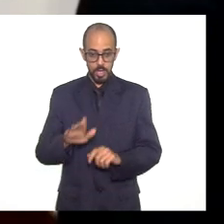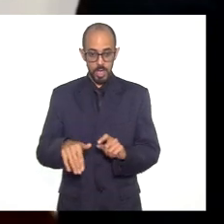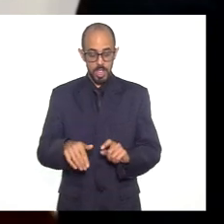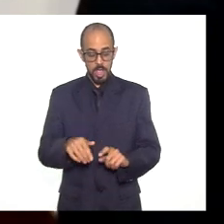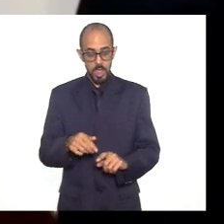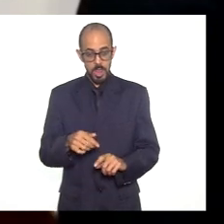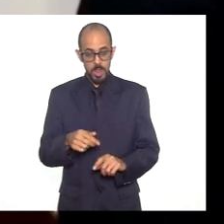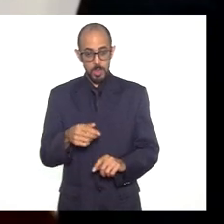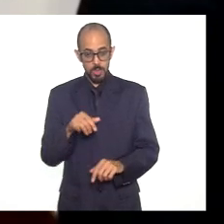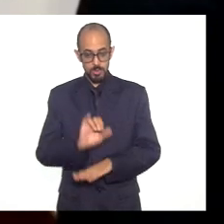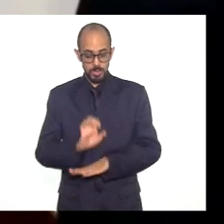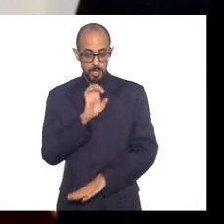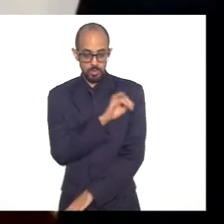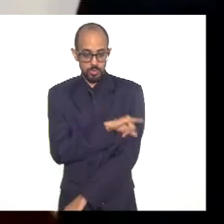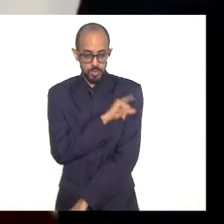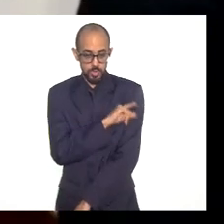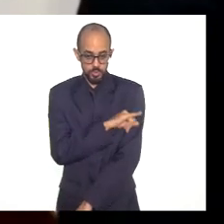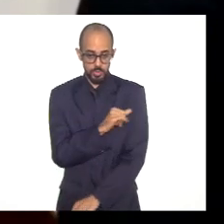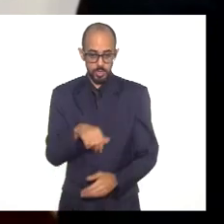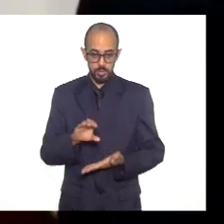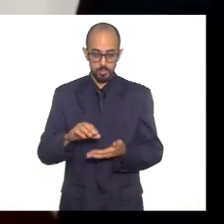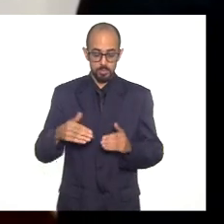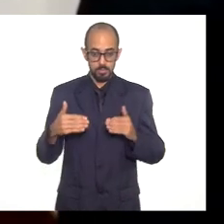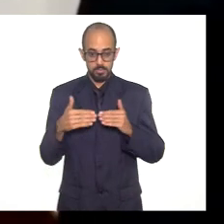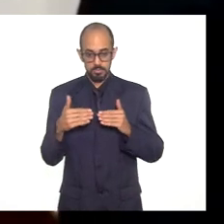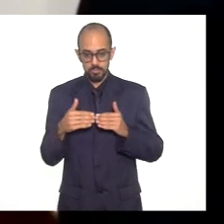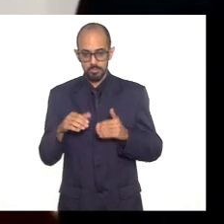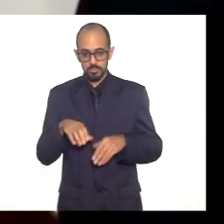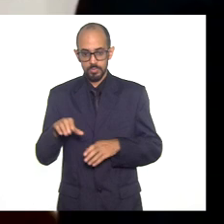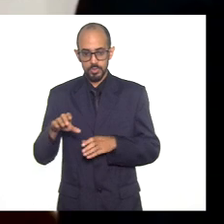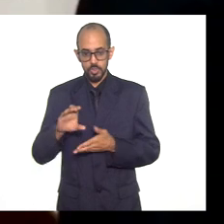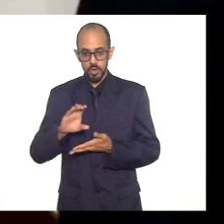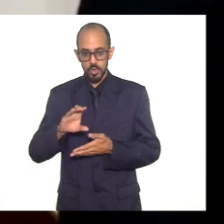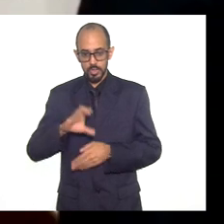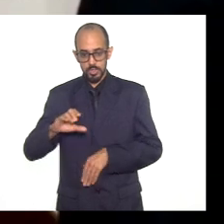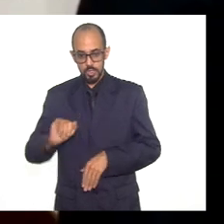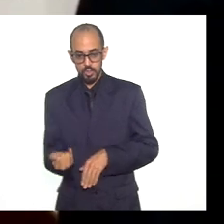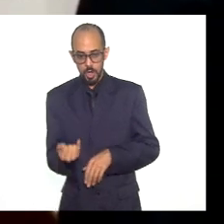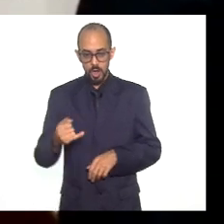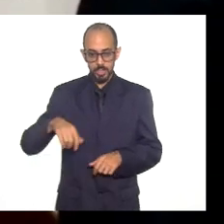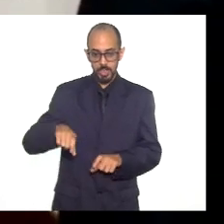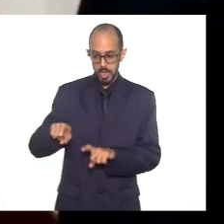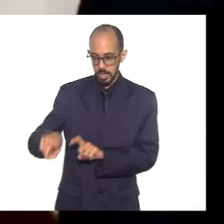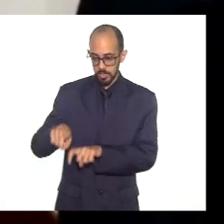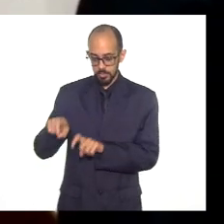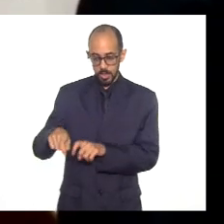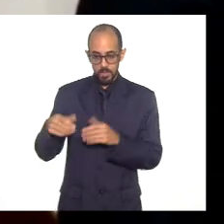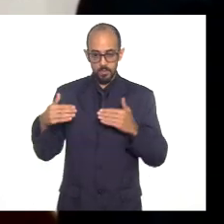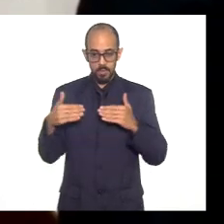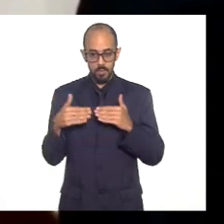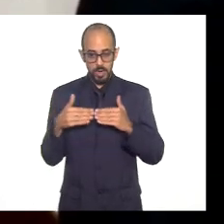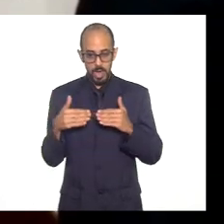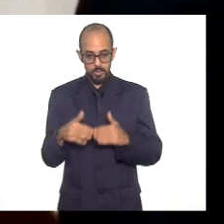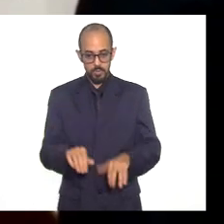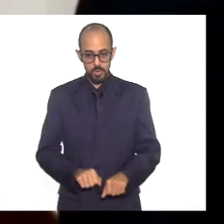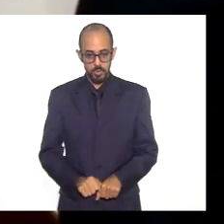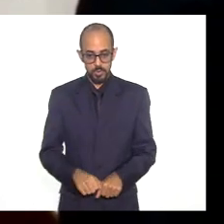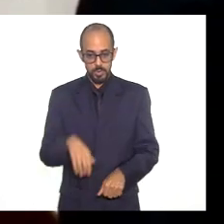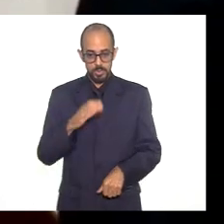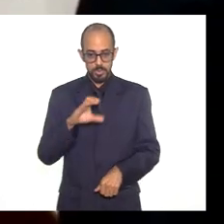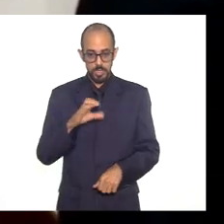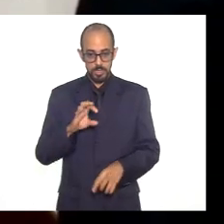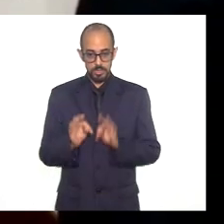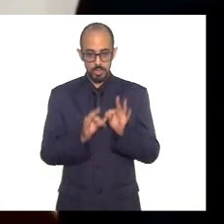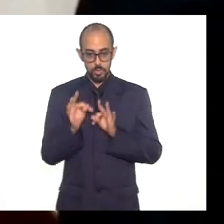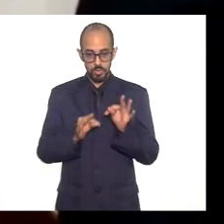Pareceres da Comissão de Constituição e Justiça pela condicionalidade, agricultura, pecuária, política rural, agrária e pesqueira, favorável. E ciência e